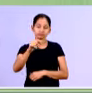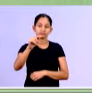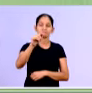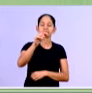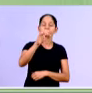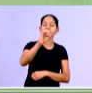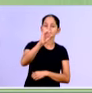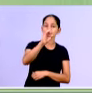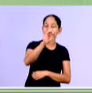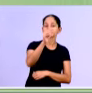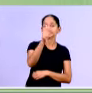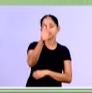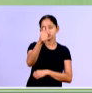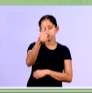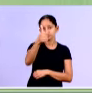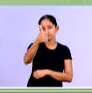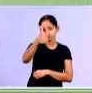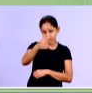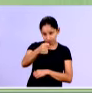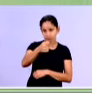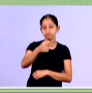0,017.